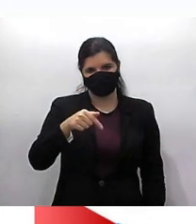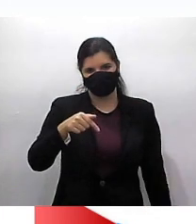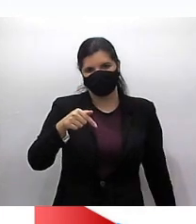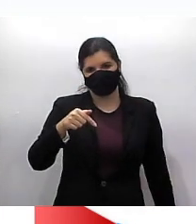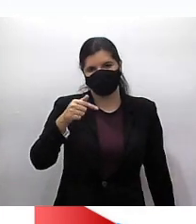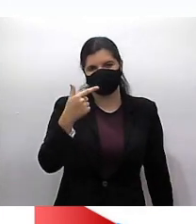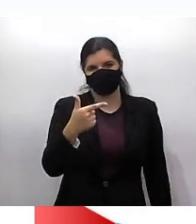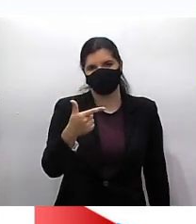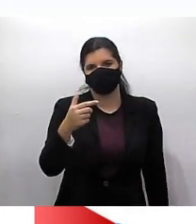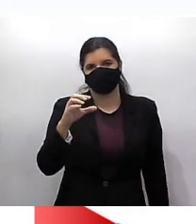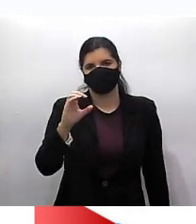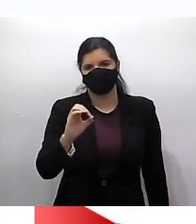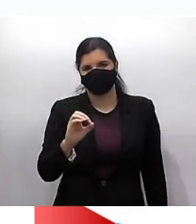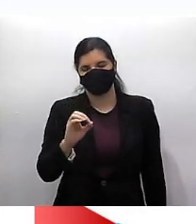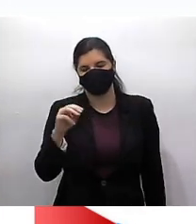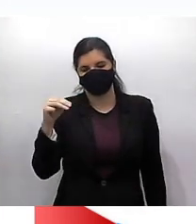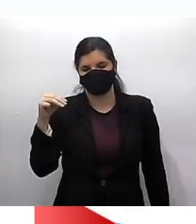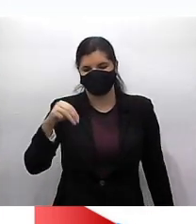4 vezes 180,